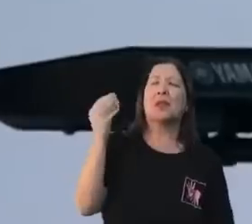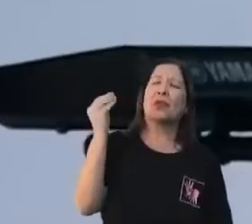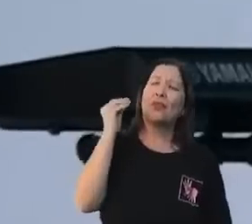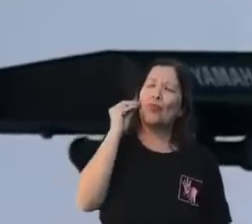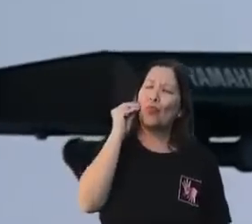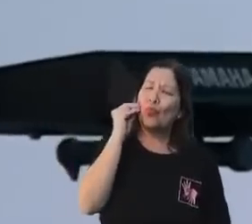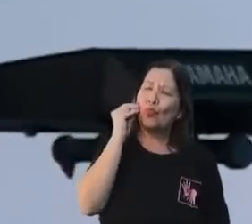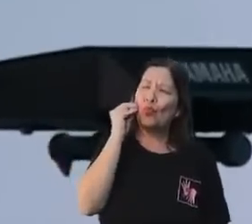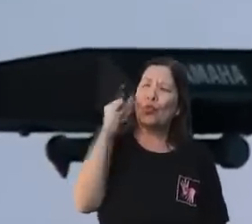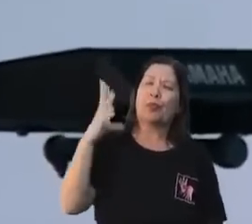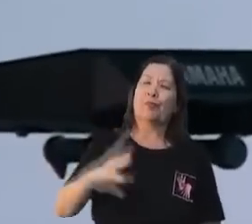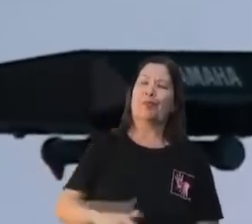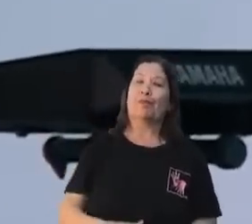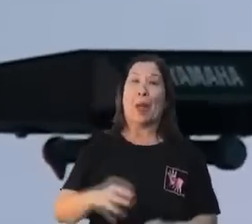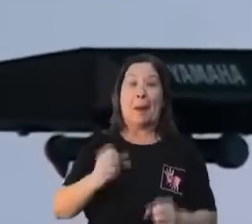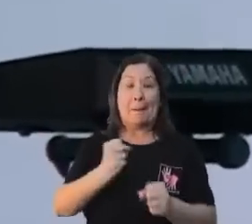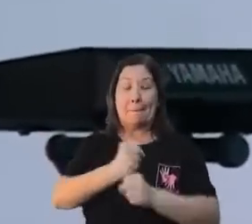Passaram-se mais 4 anos, que já tinha 7.